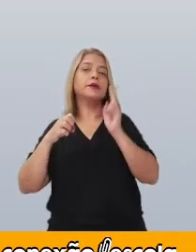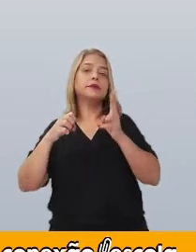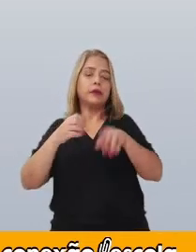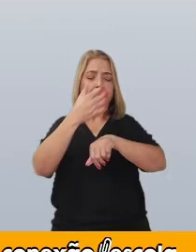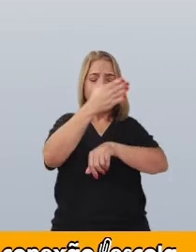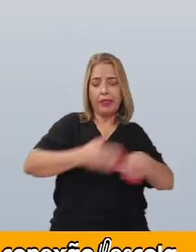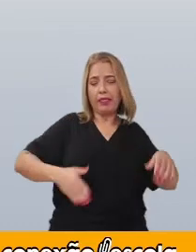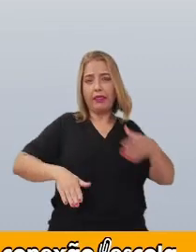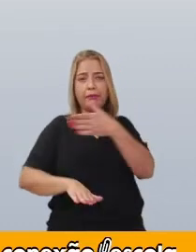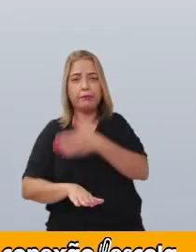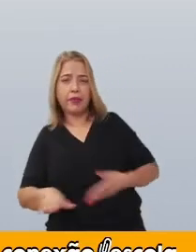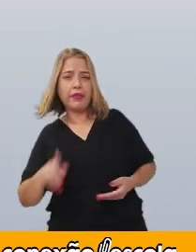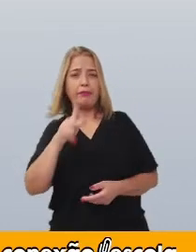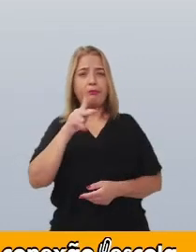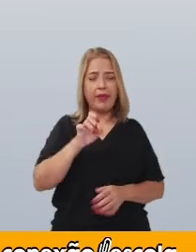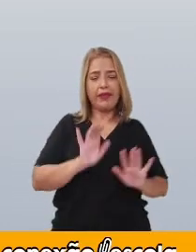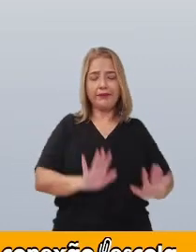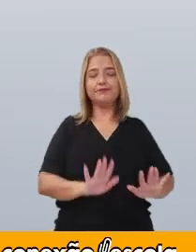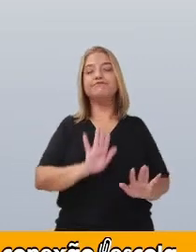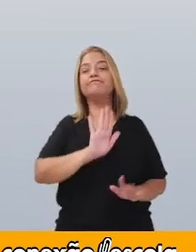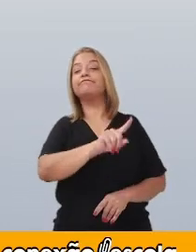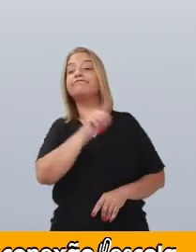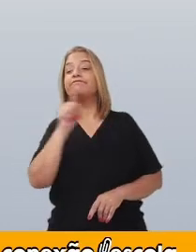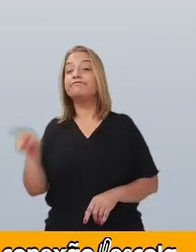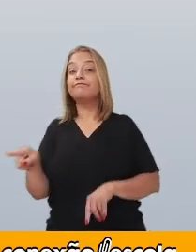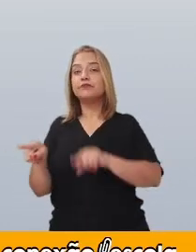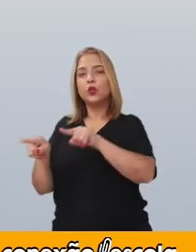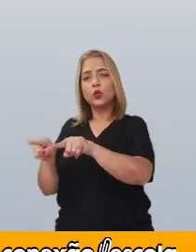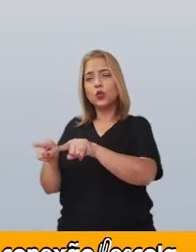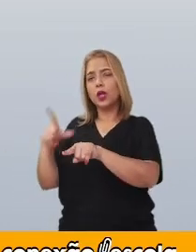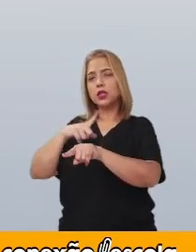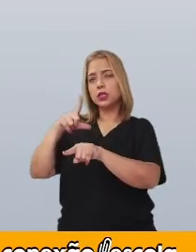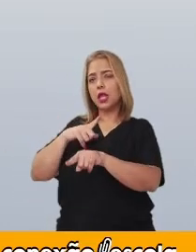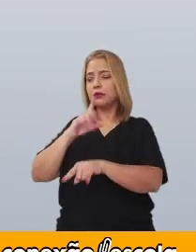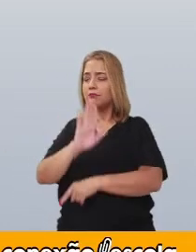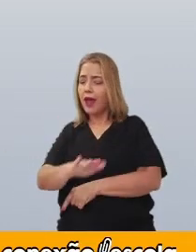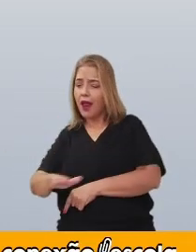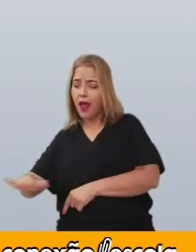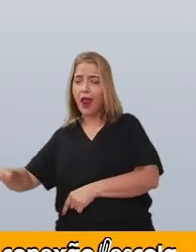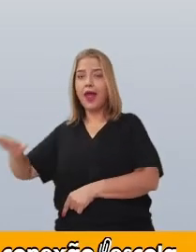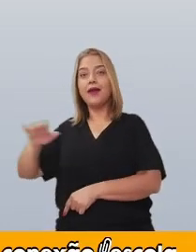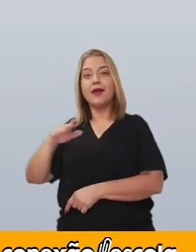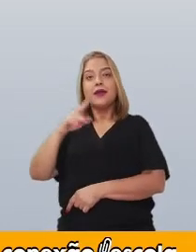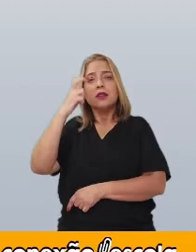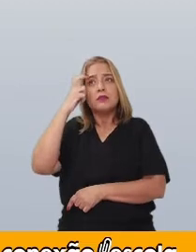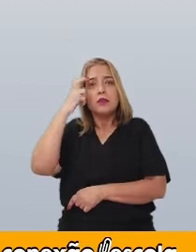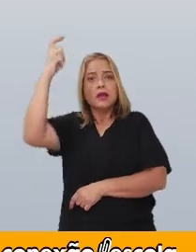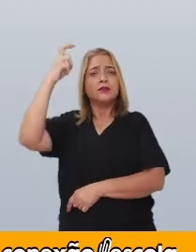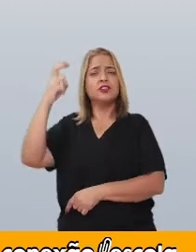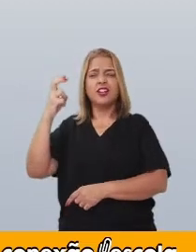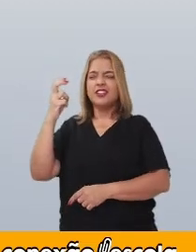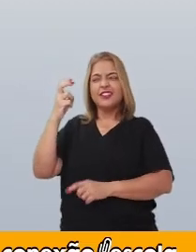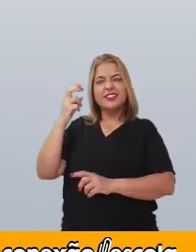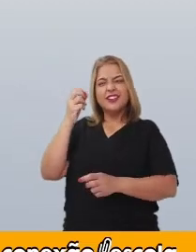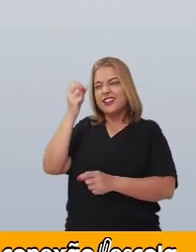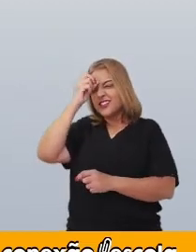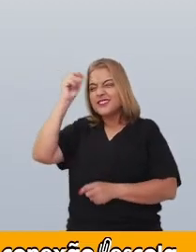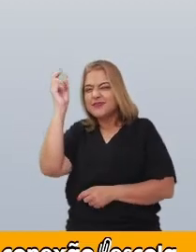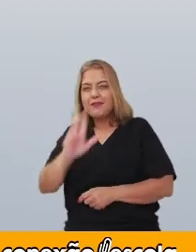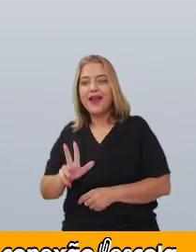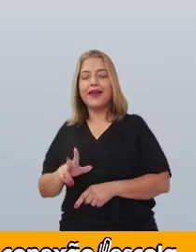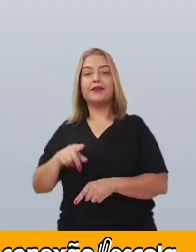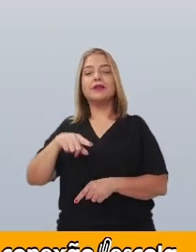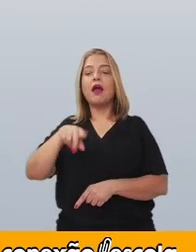são os nomes das crianças inteligentes e sapecas que ela deseja levar para